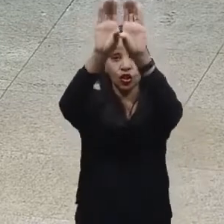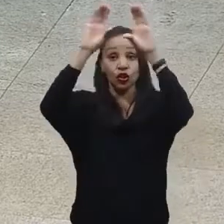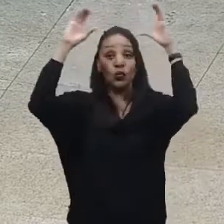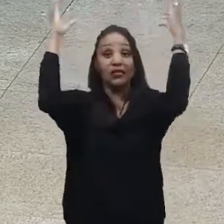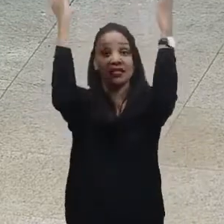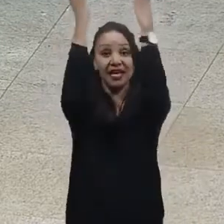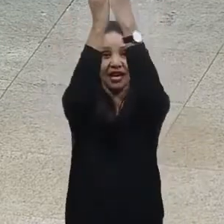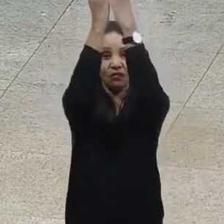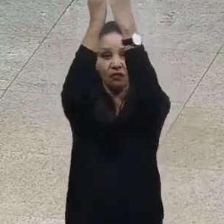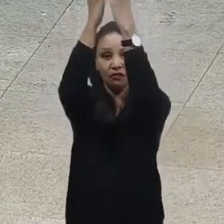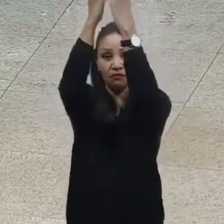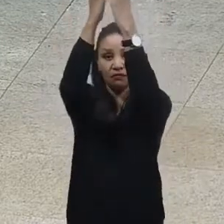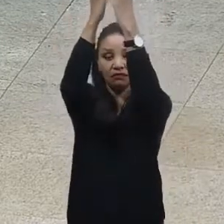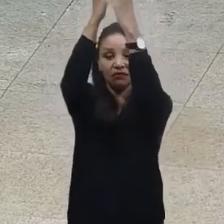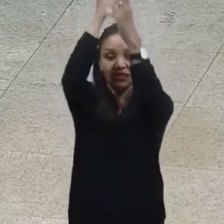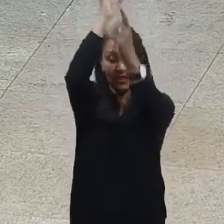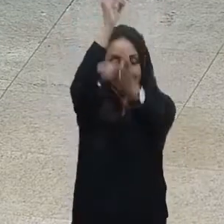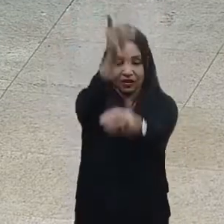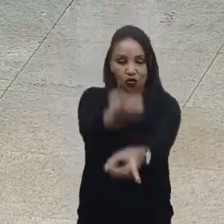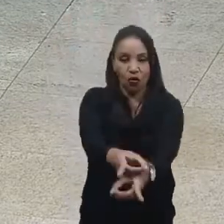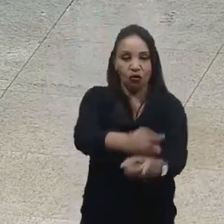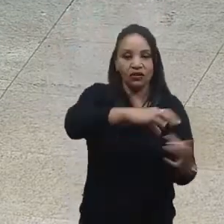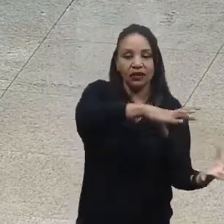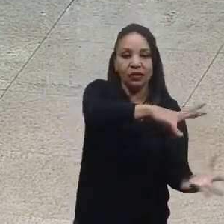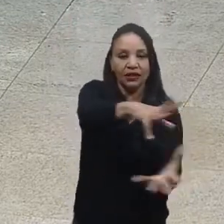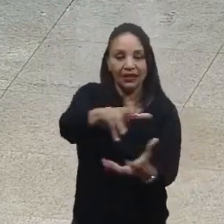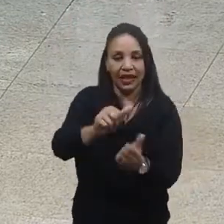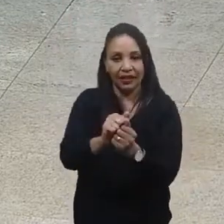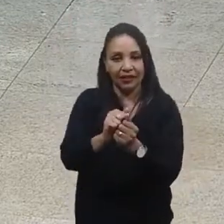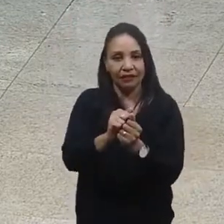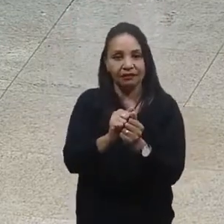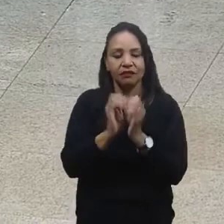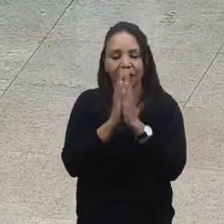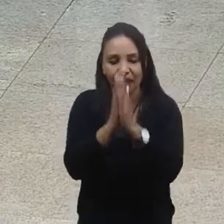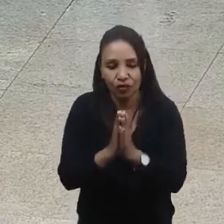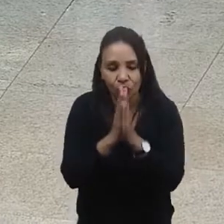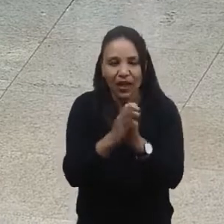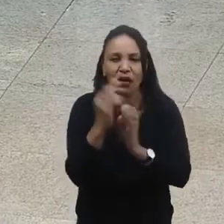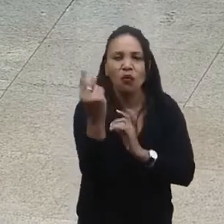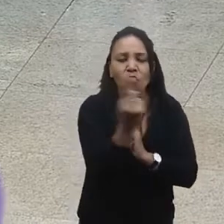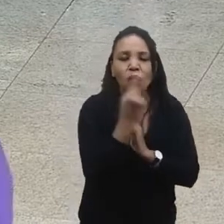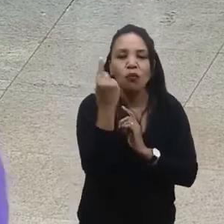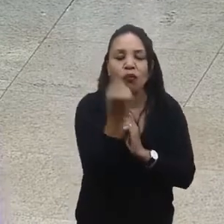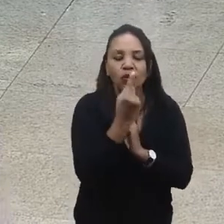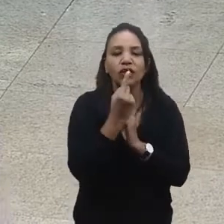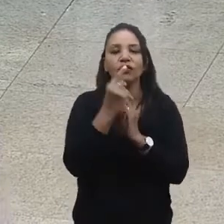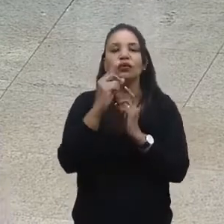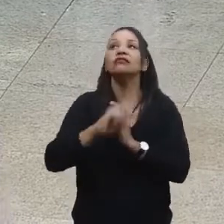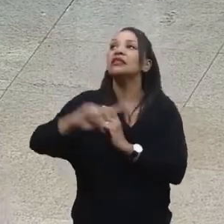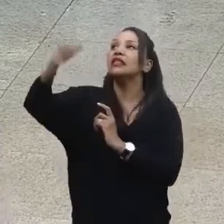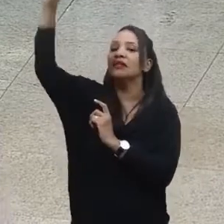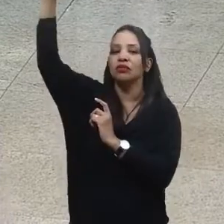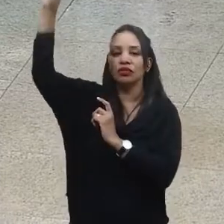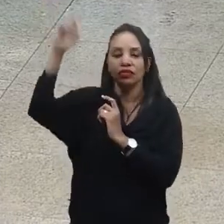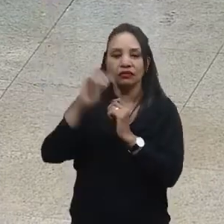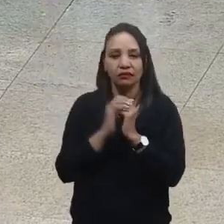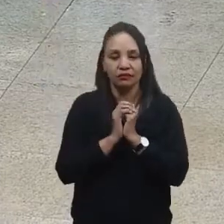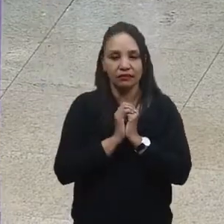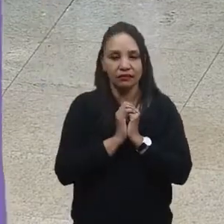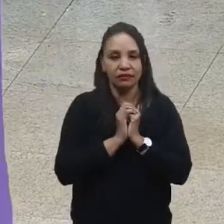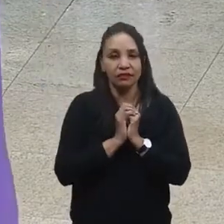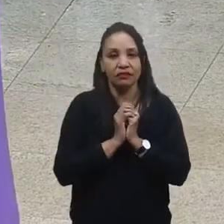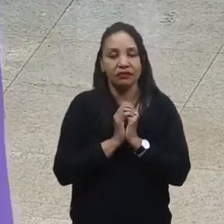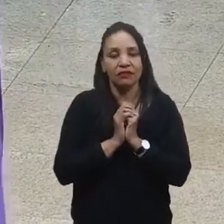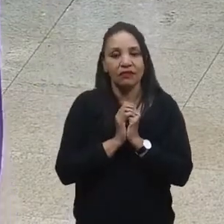formamos um único couro para adorar o único Deus sobretudo quando a gente reza o santo santo santo langeri